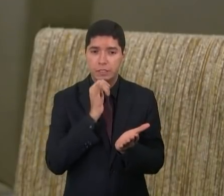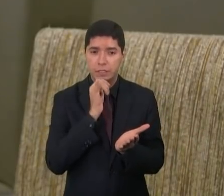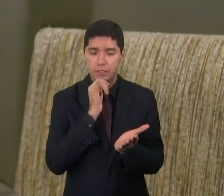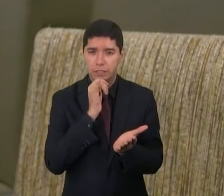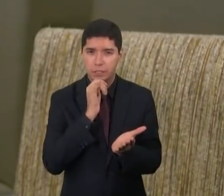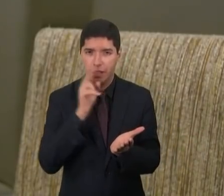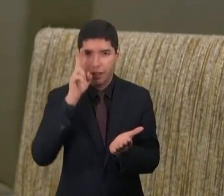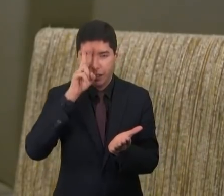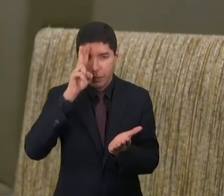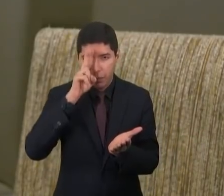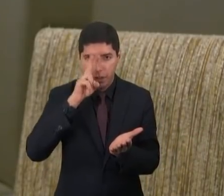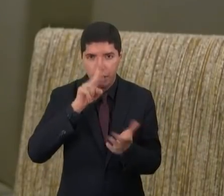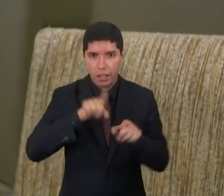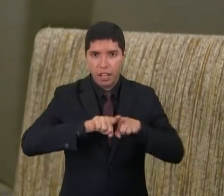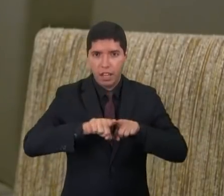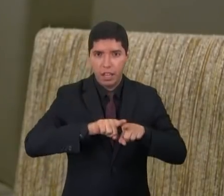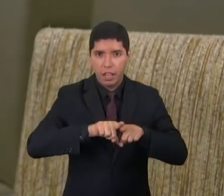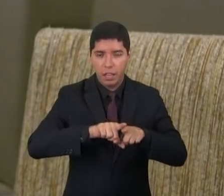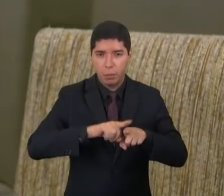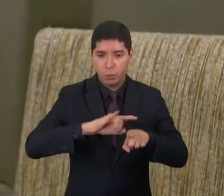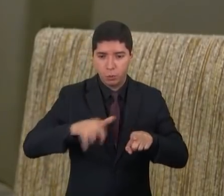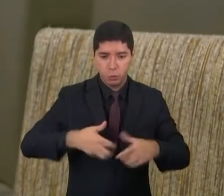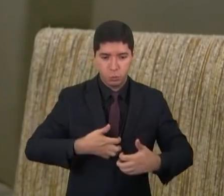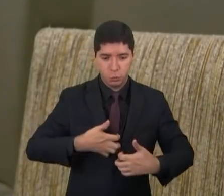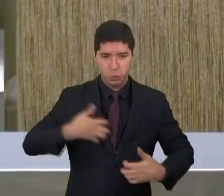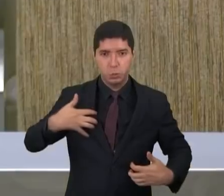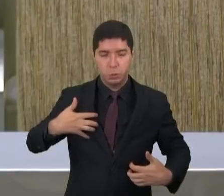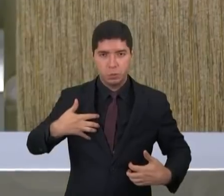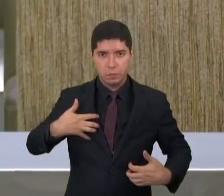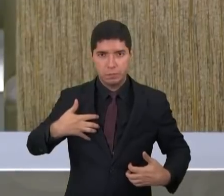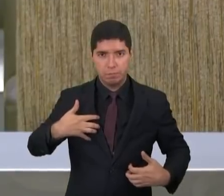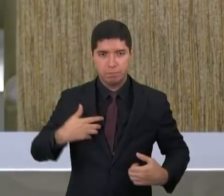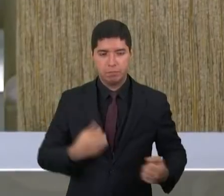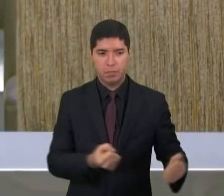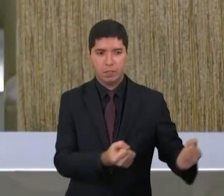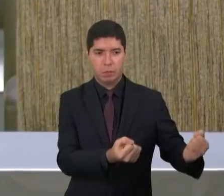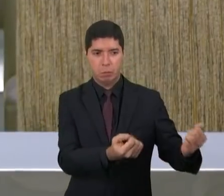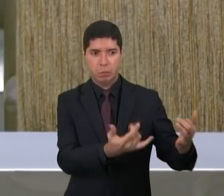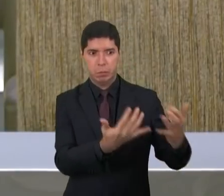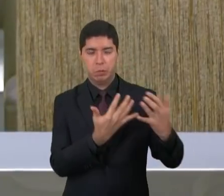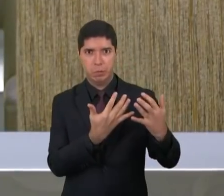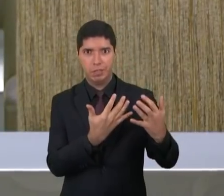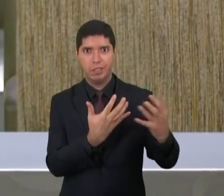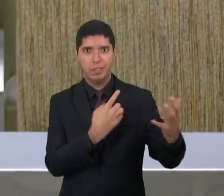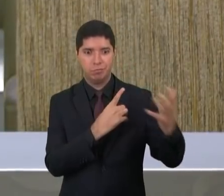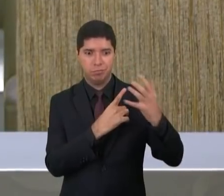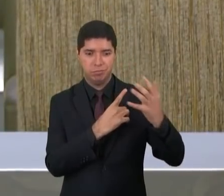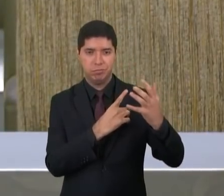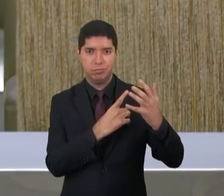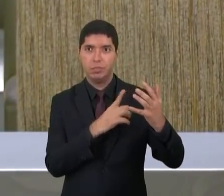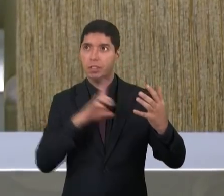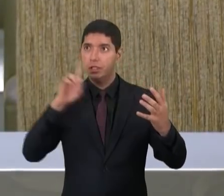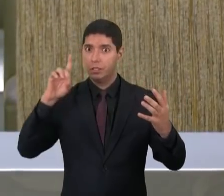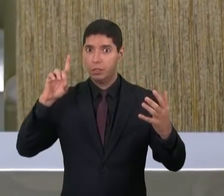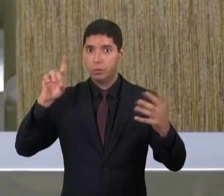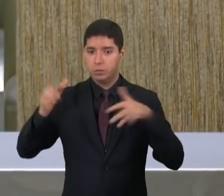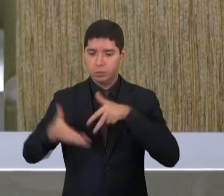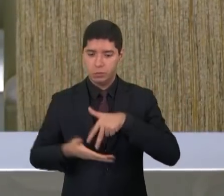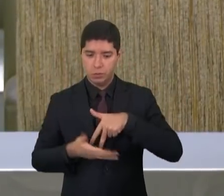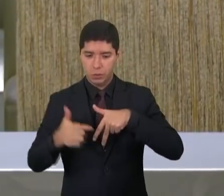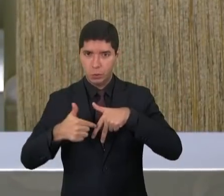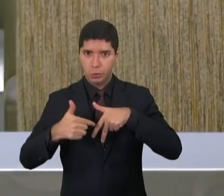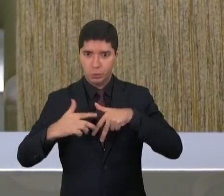se juntaram contra ele, se levantaram contra ele, mas Deus colocou José acima de todos eles.